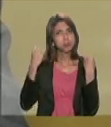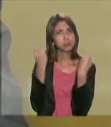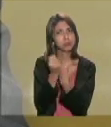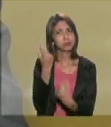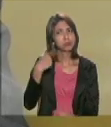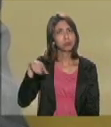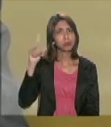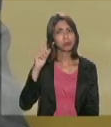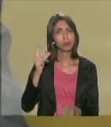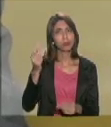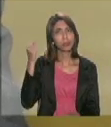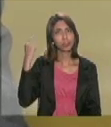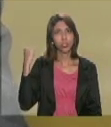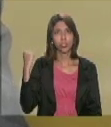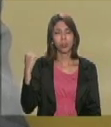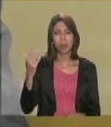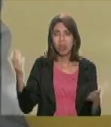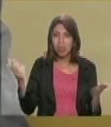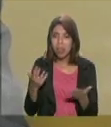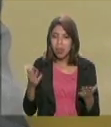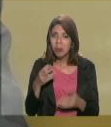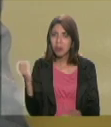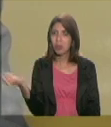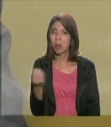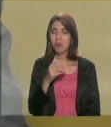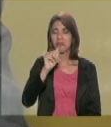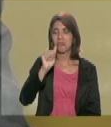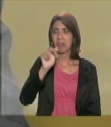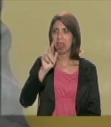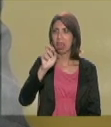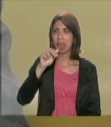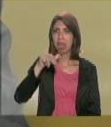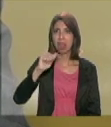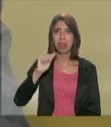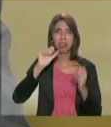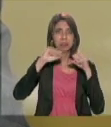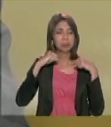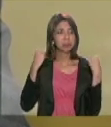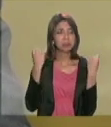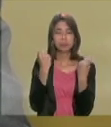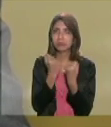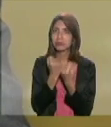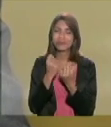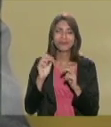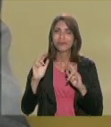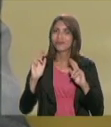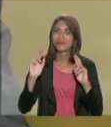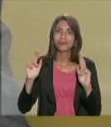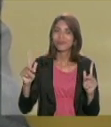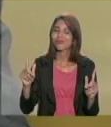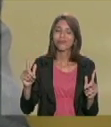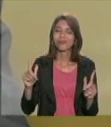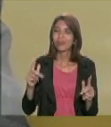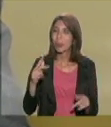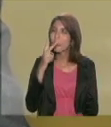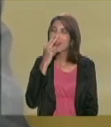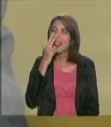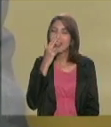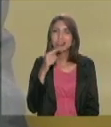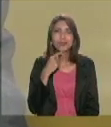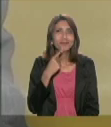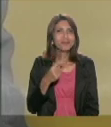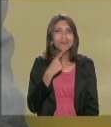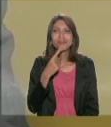do antigo Maracanã do que essa arena do Maracanã, que não